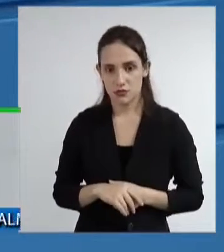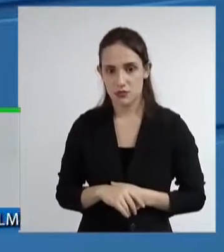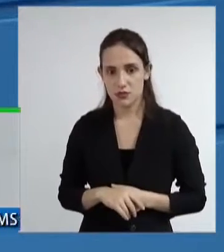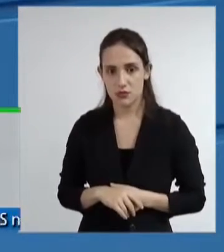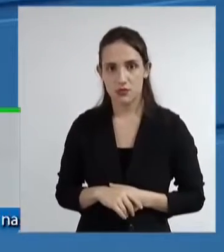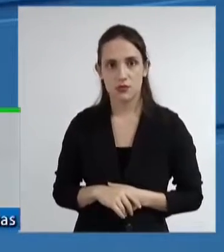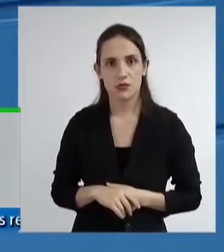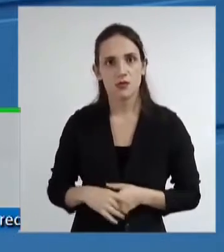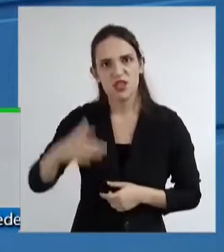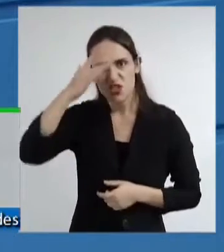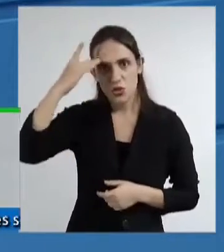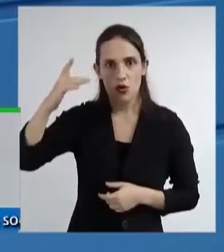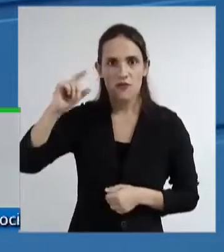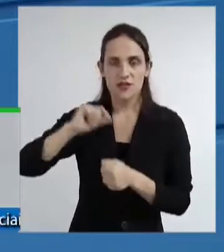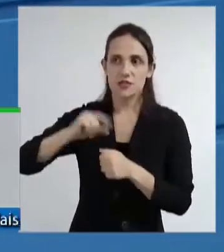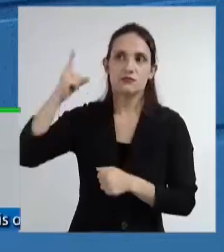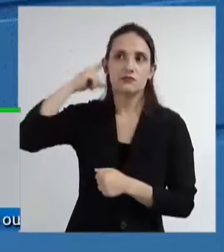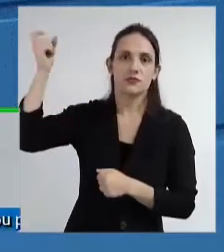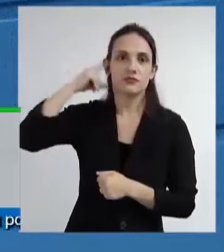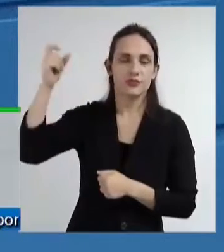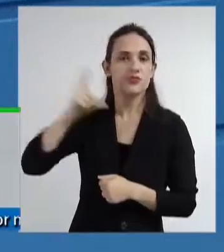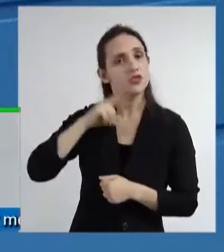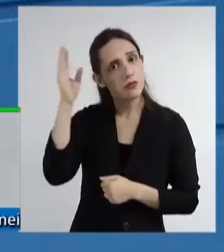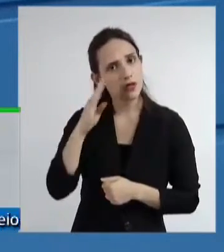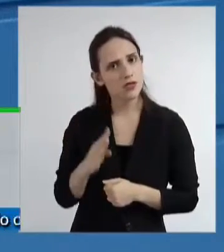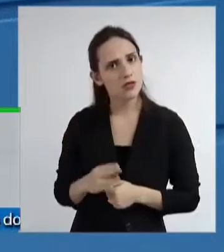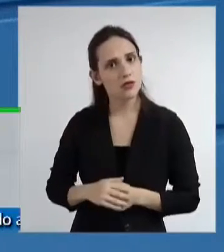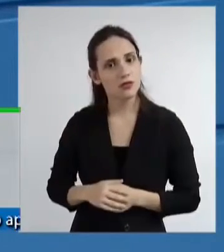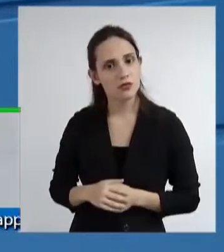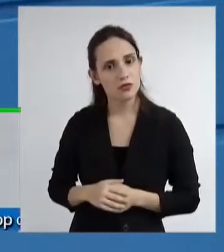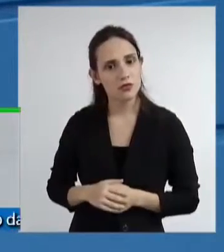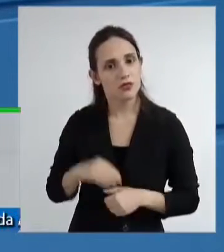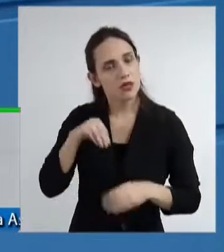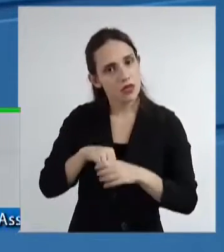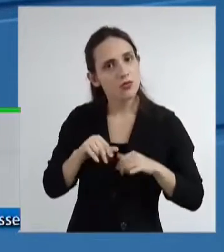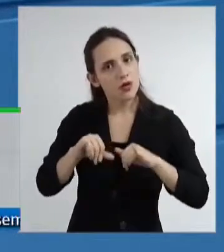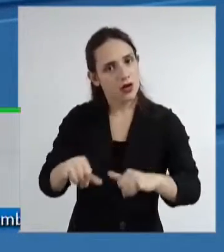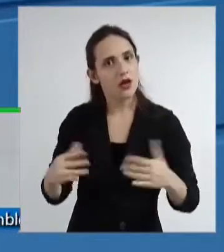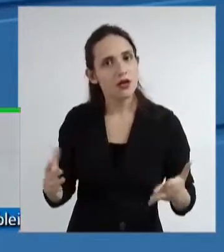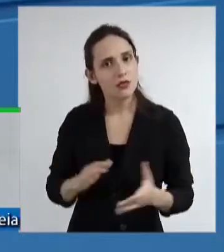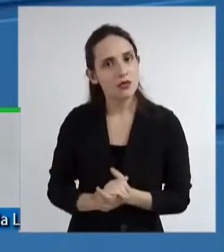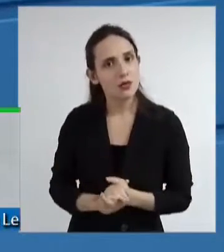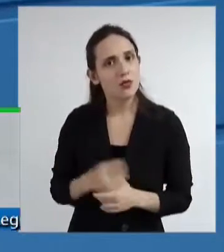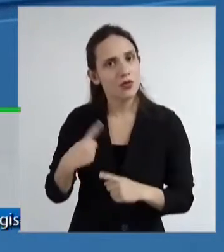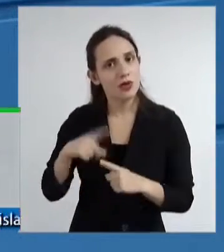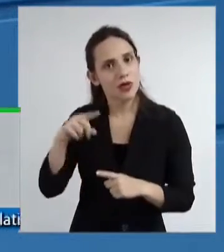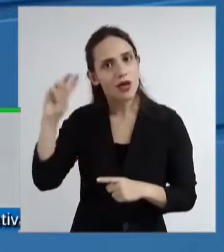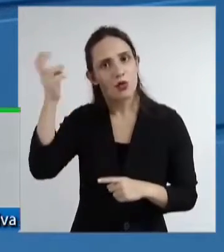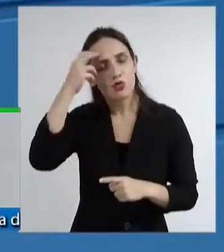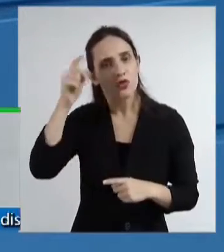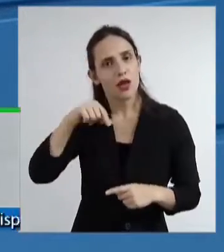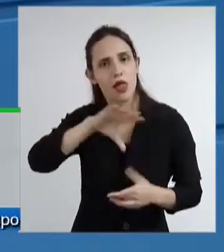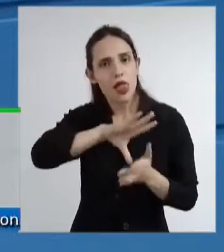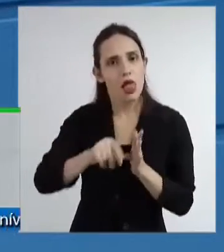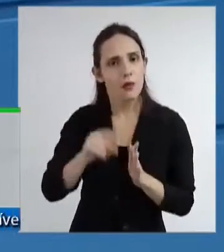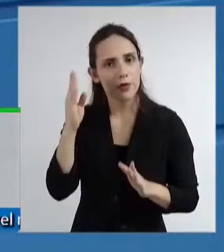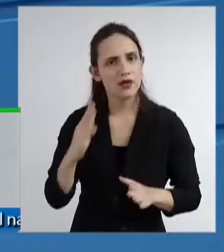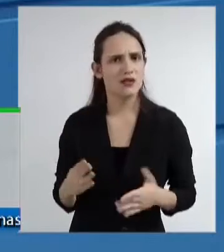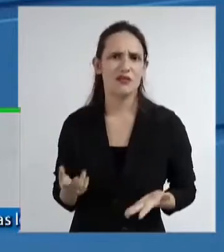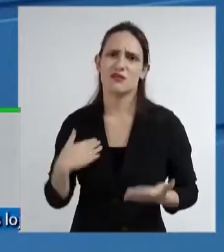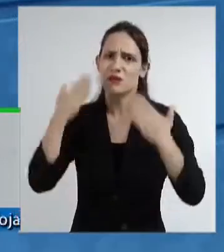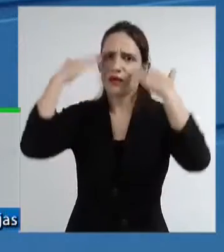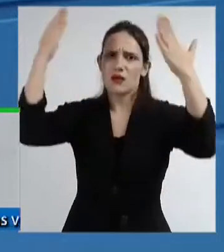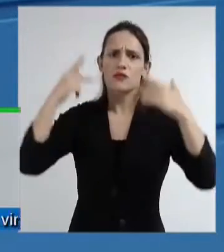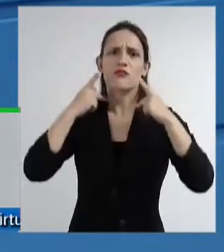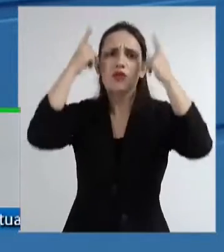o sistema de sonórico do supermercado dizendo que tinha brasileiro dentro do estabelecimento. Ou seja, um ato de humilhação era exposto os